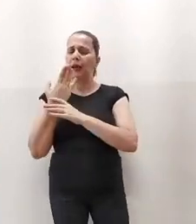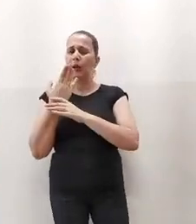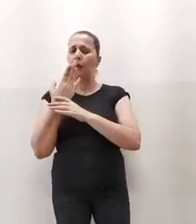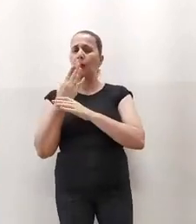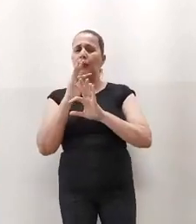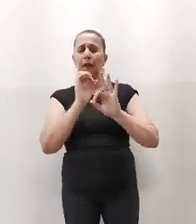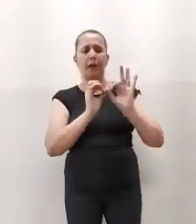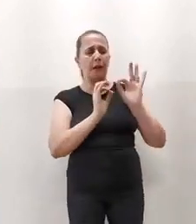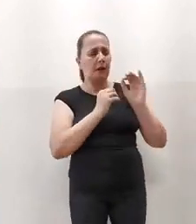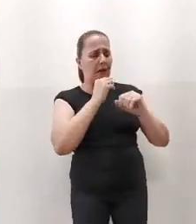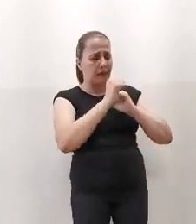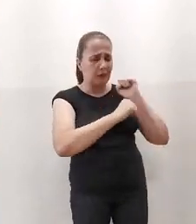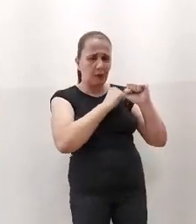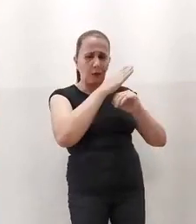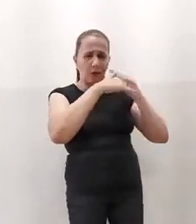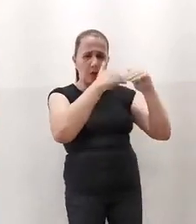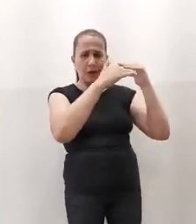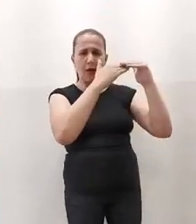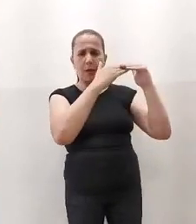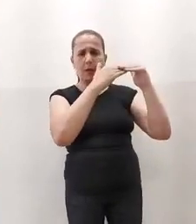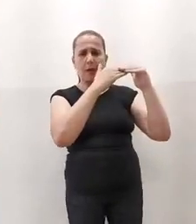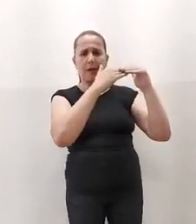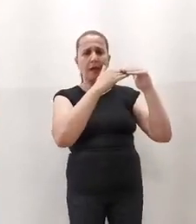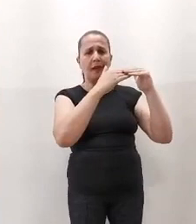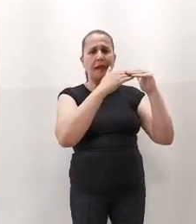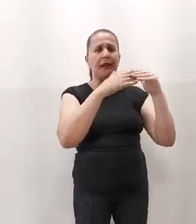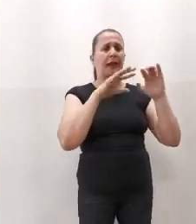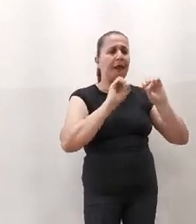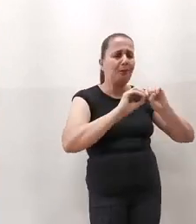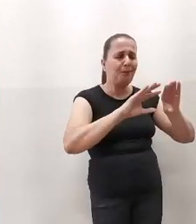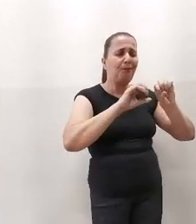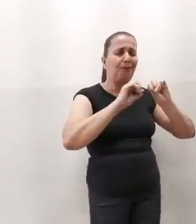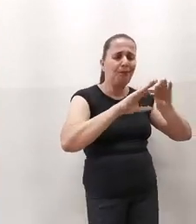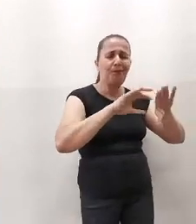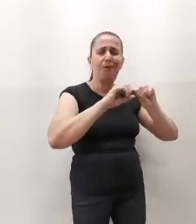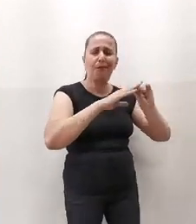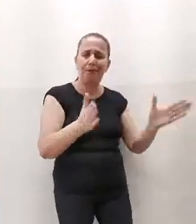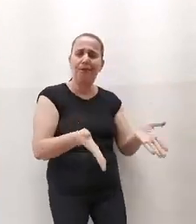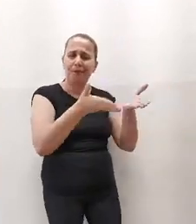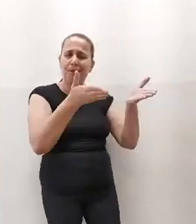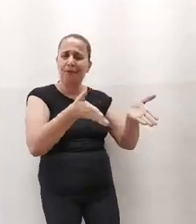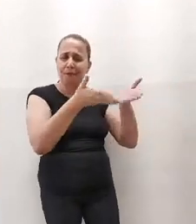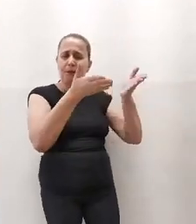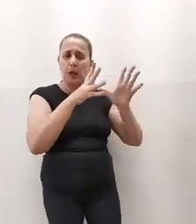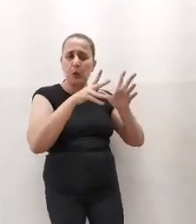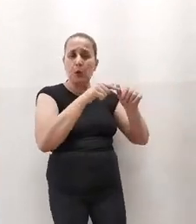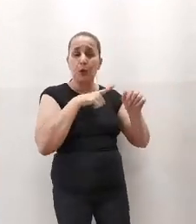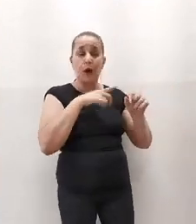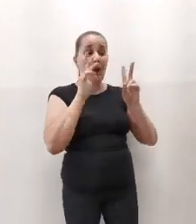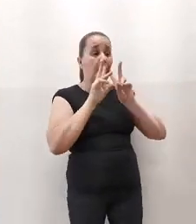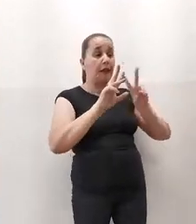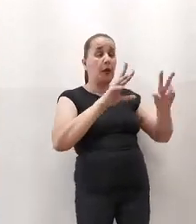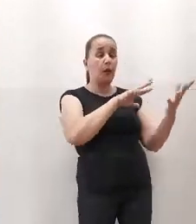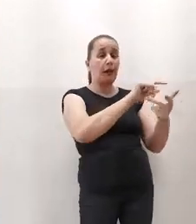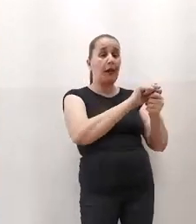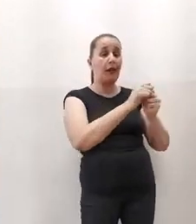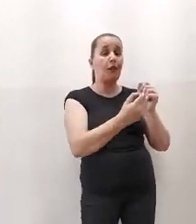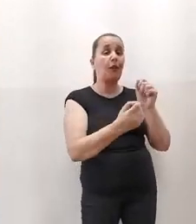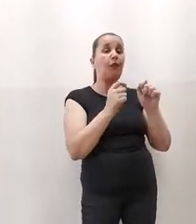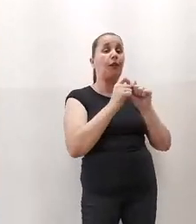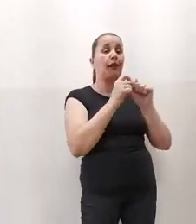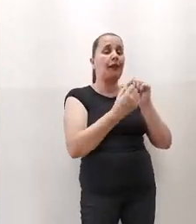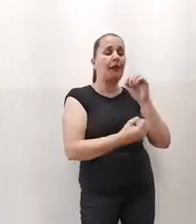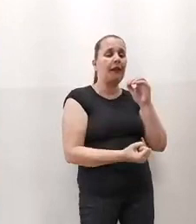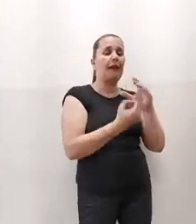estabelecemos, construímos, damos muito suor, alimentamos, lembre, a visão terrena faz você criar planos e